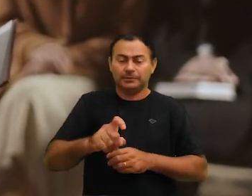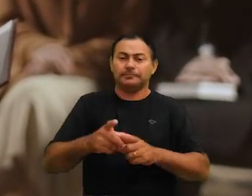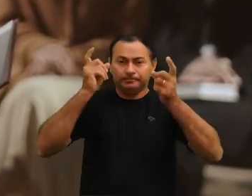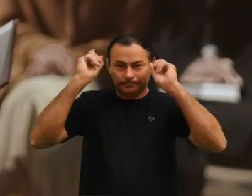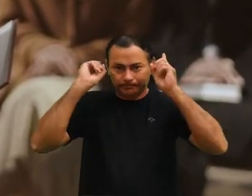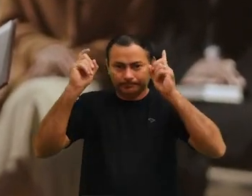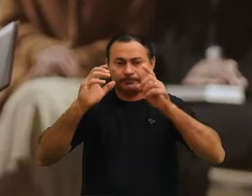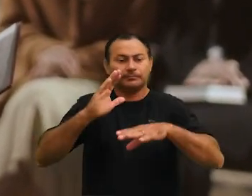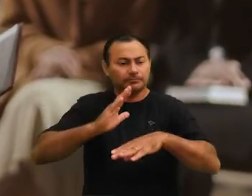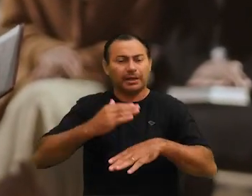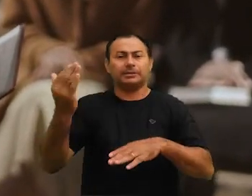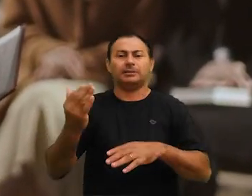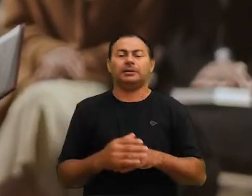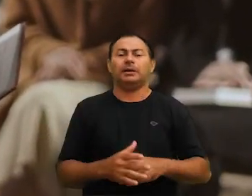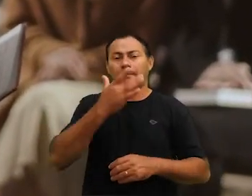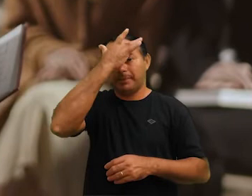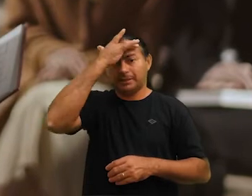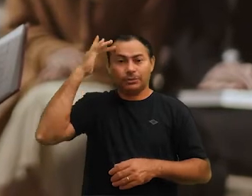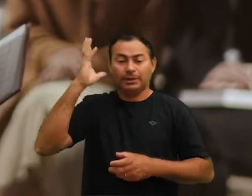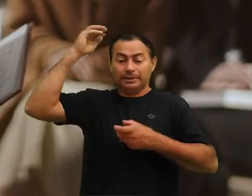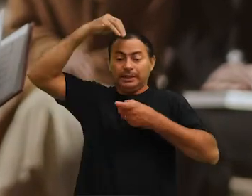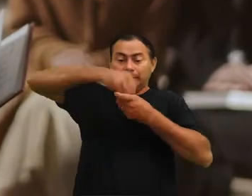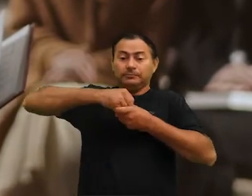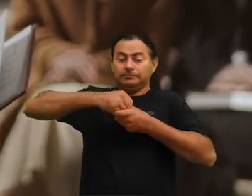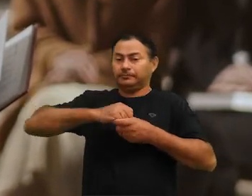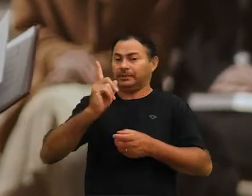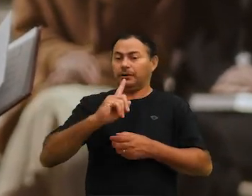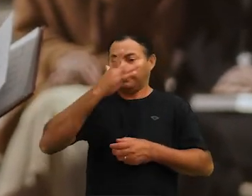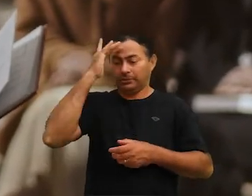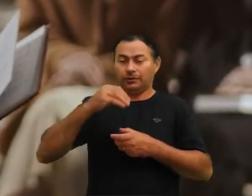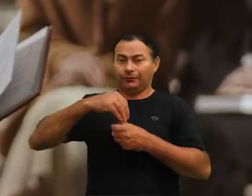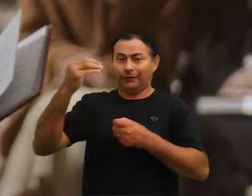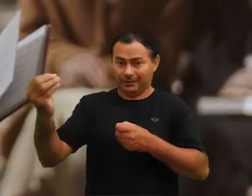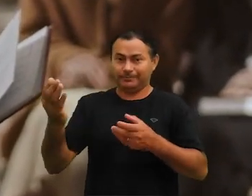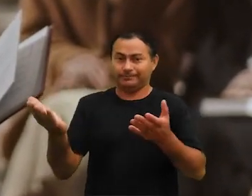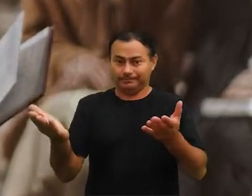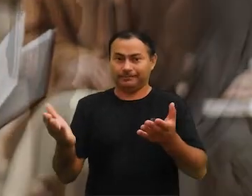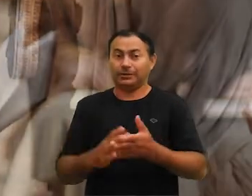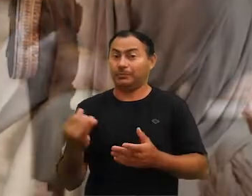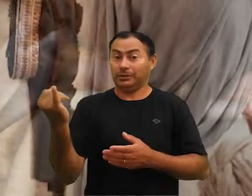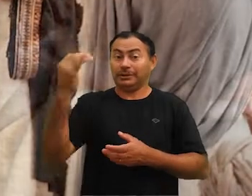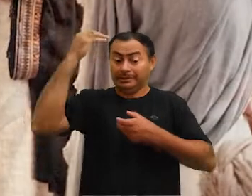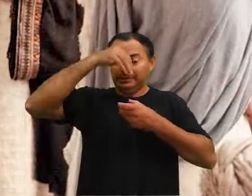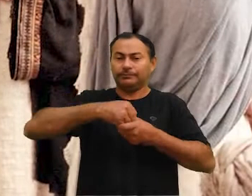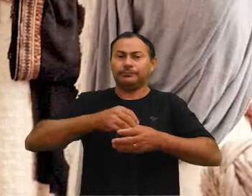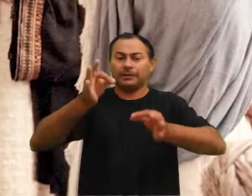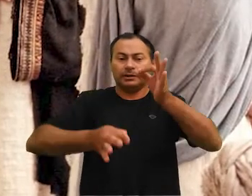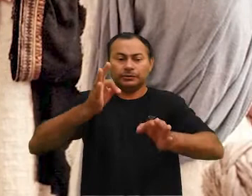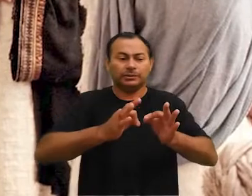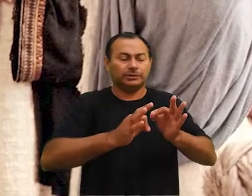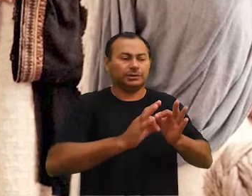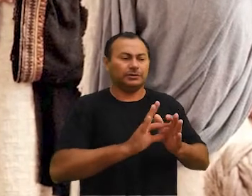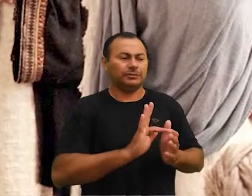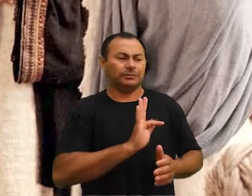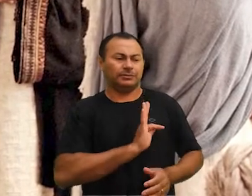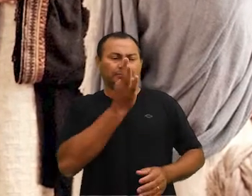deve preocupá-lo mais é o homem interior, e não o homem exterior. A justiça dos